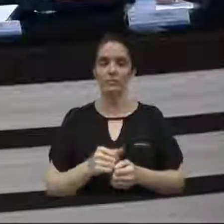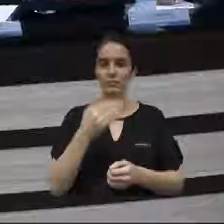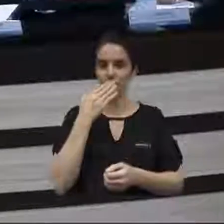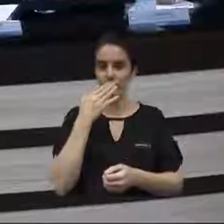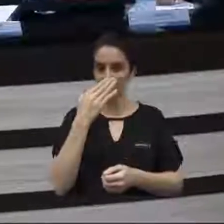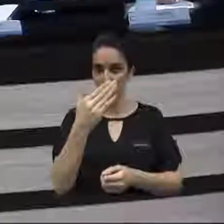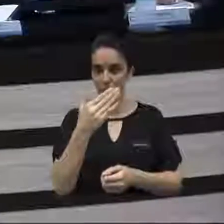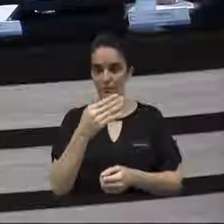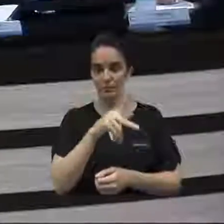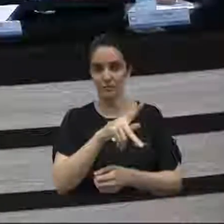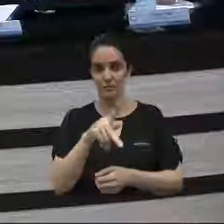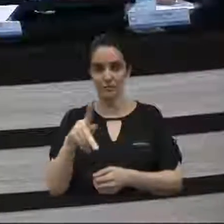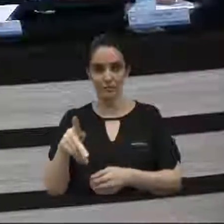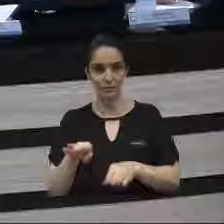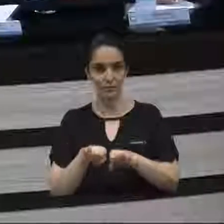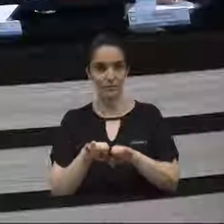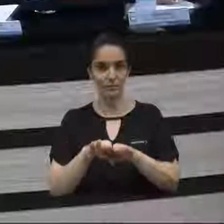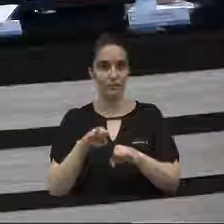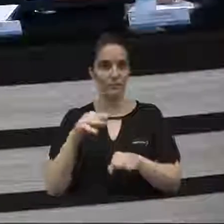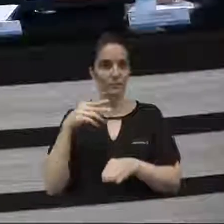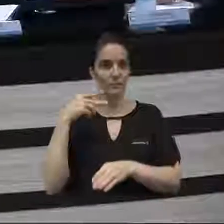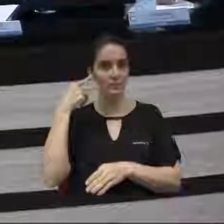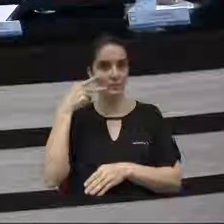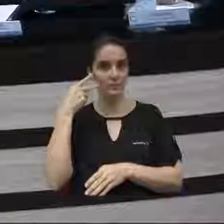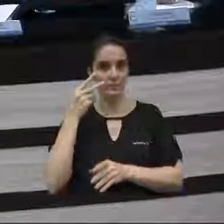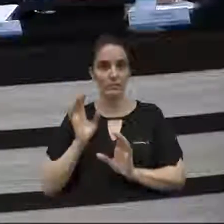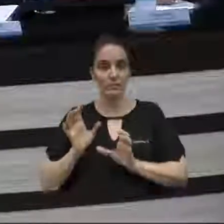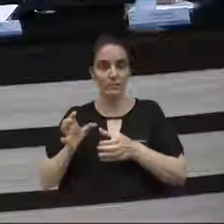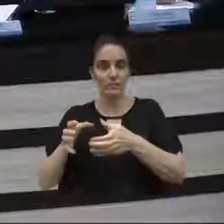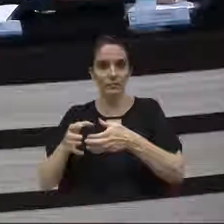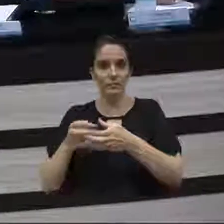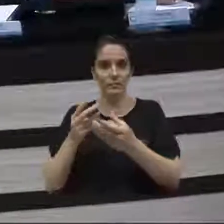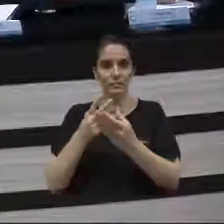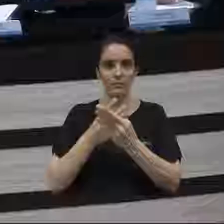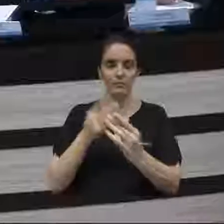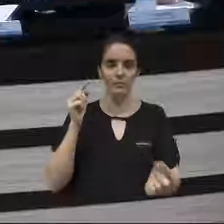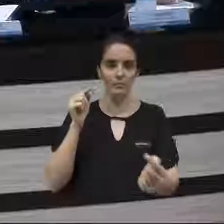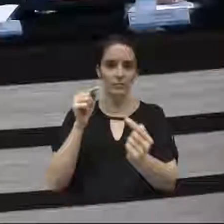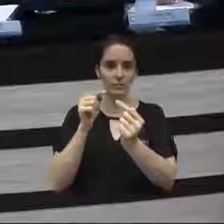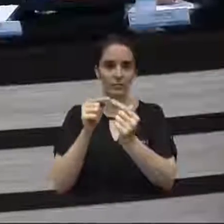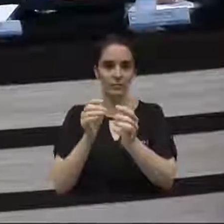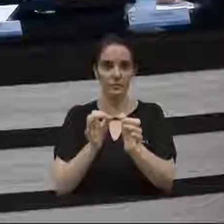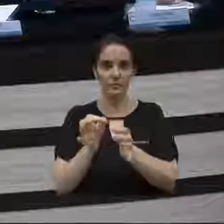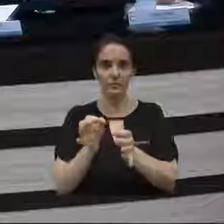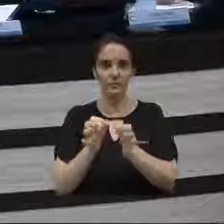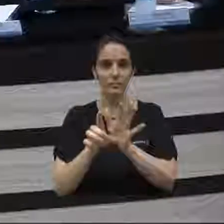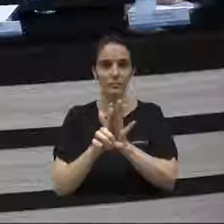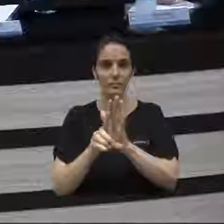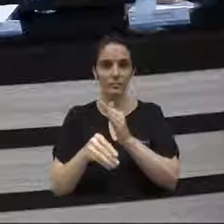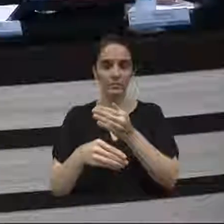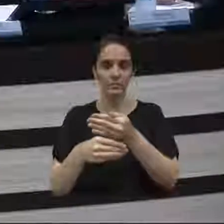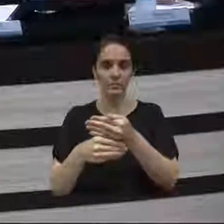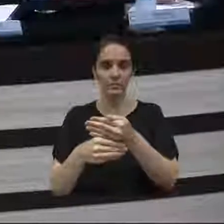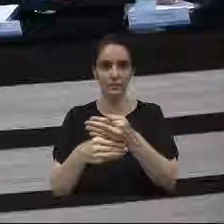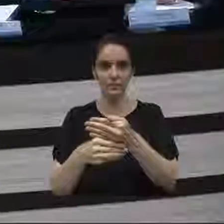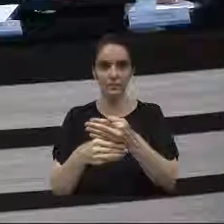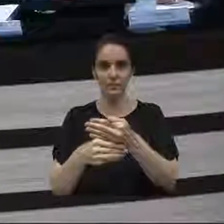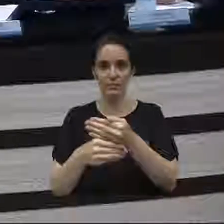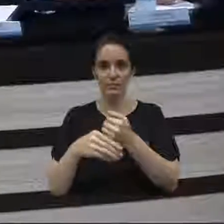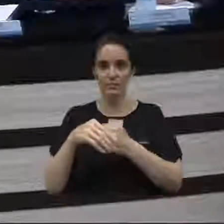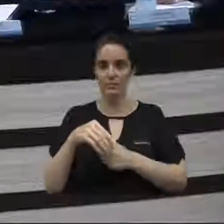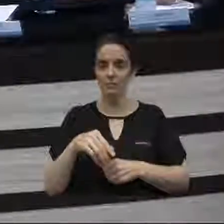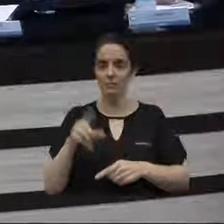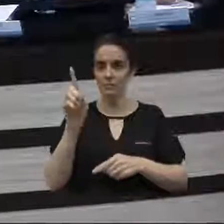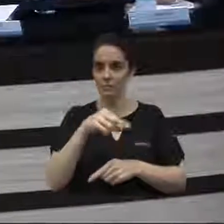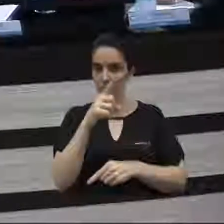dignos vereadores que compõem essa egrégia Câmara Municipal com o objetivo de encaminhar projeto de lei complementar que revoga a